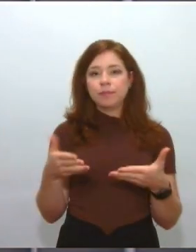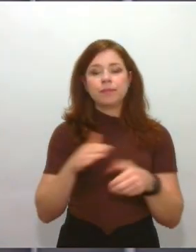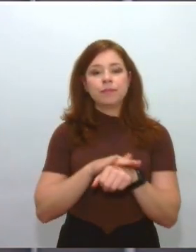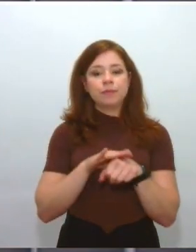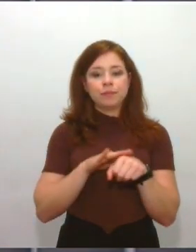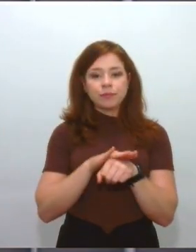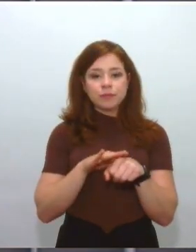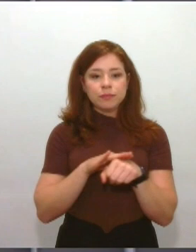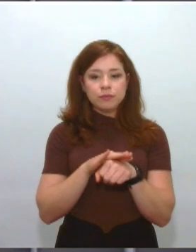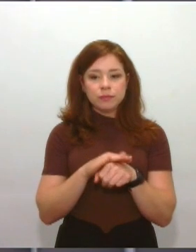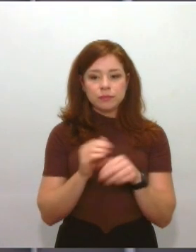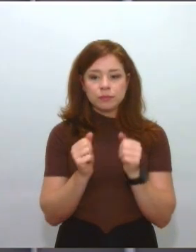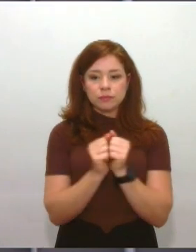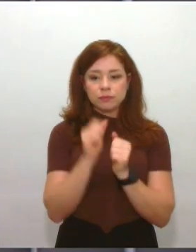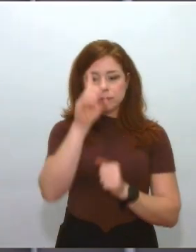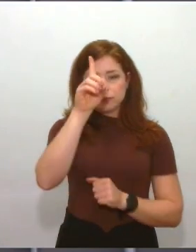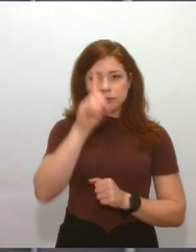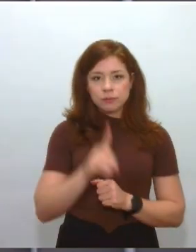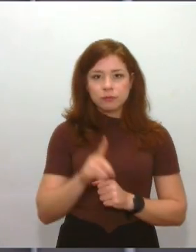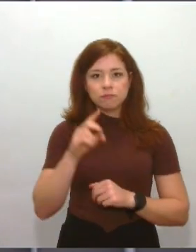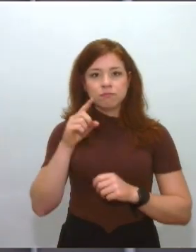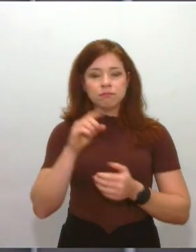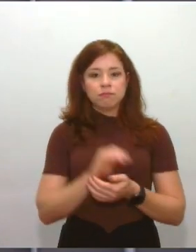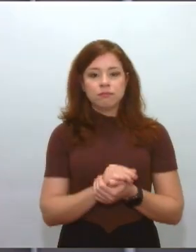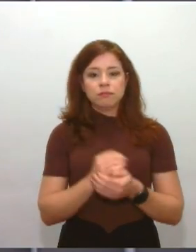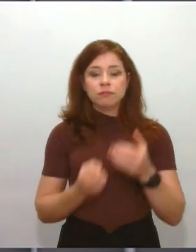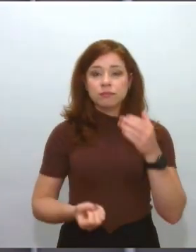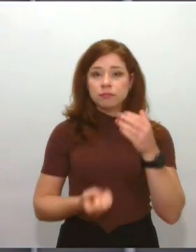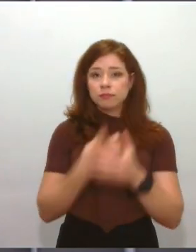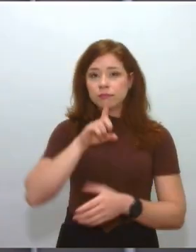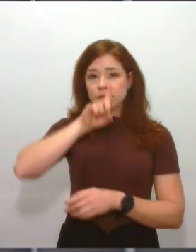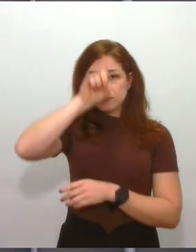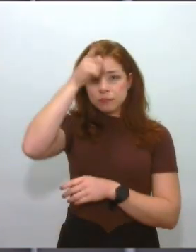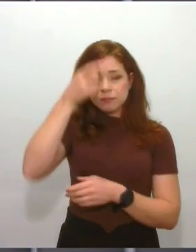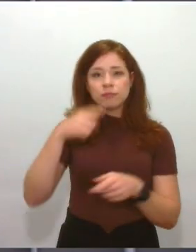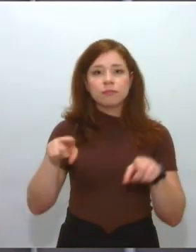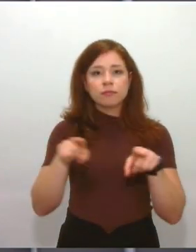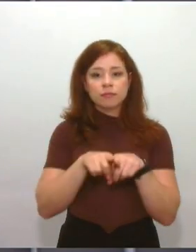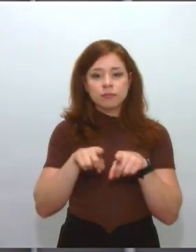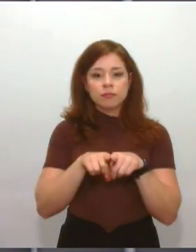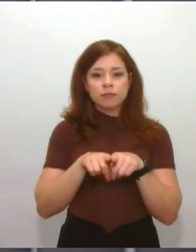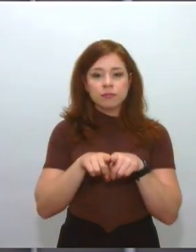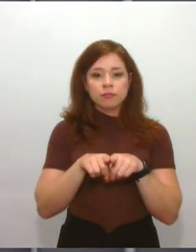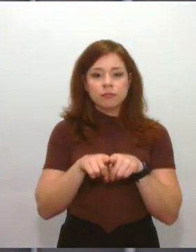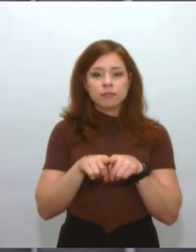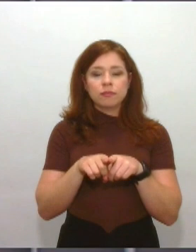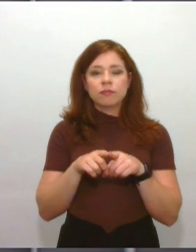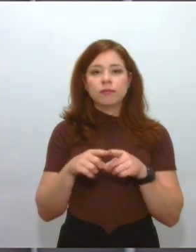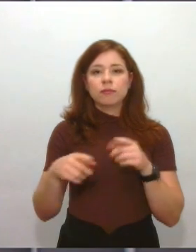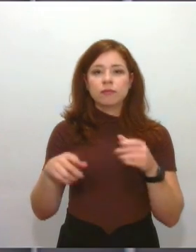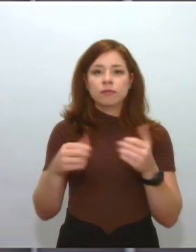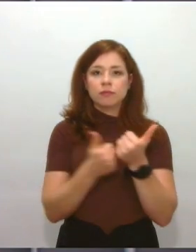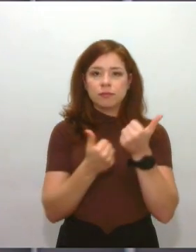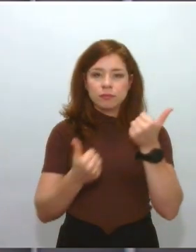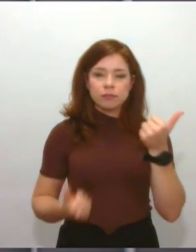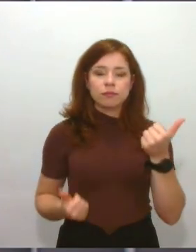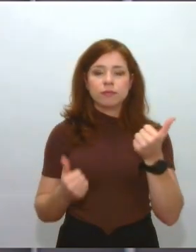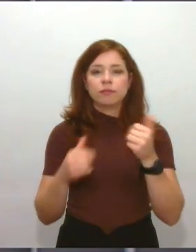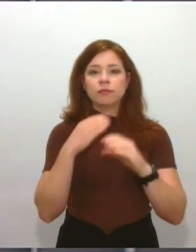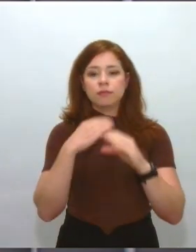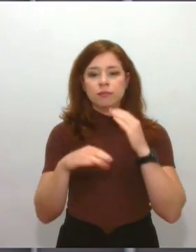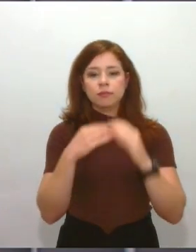o diretor de produção, idealizador e assessor de comunicação do Papo Cultural,